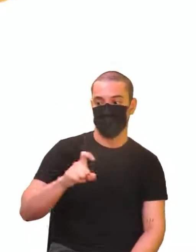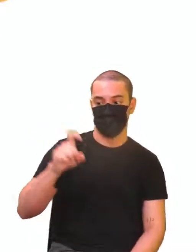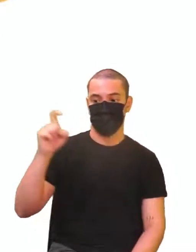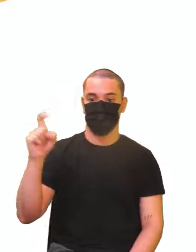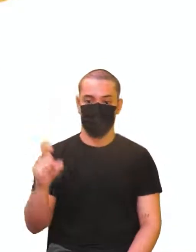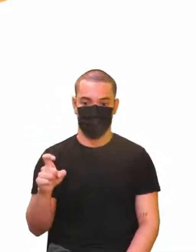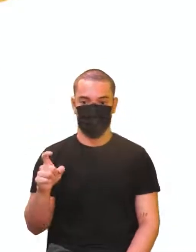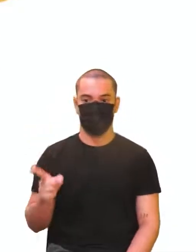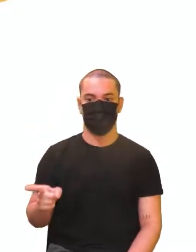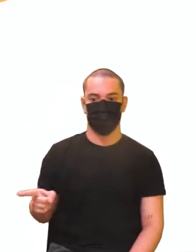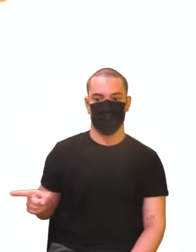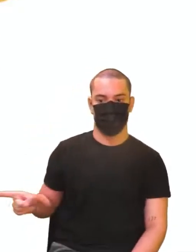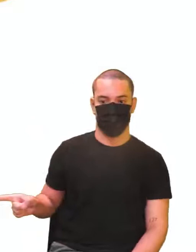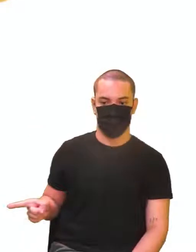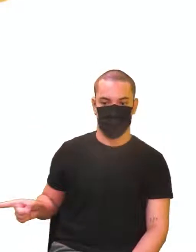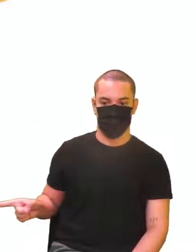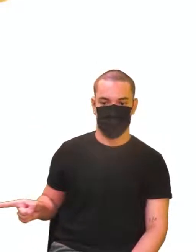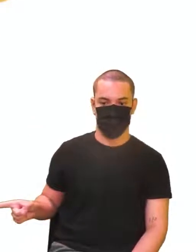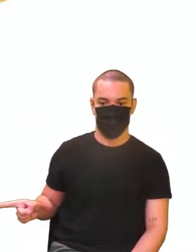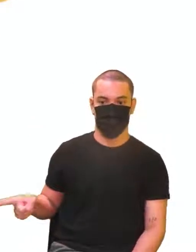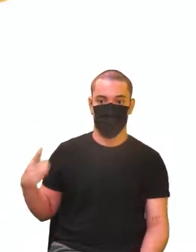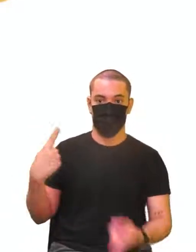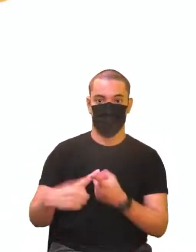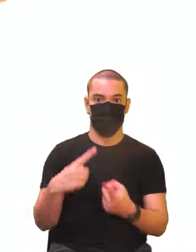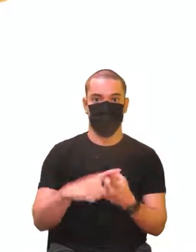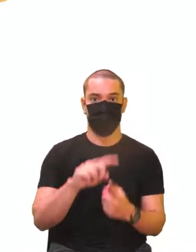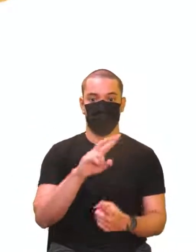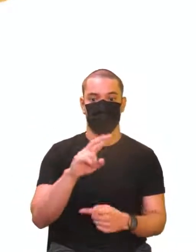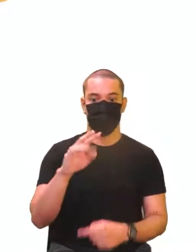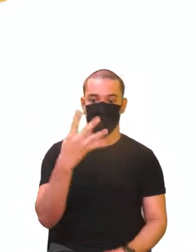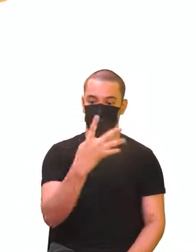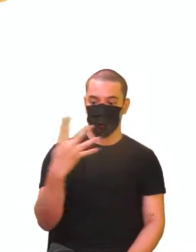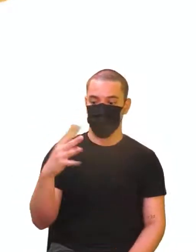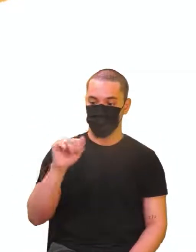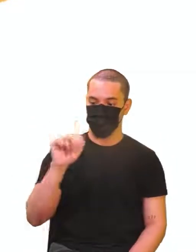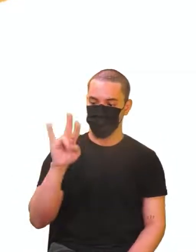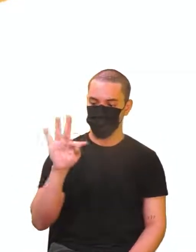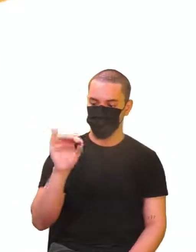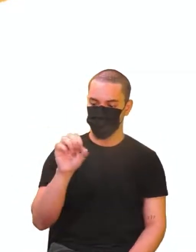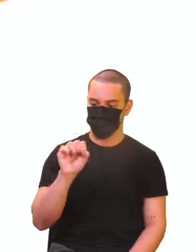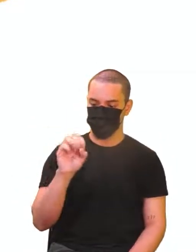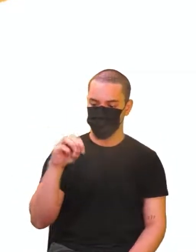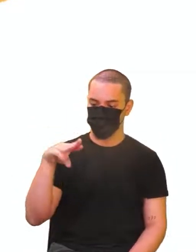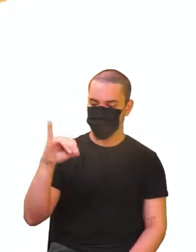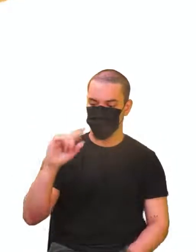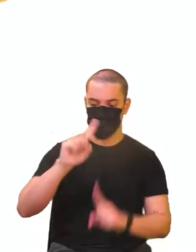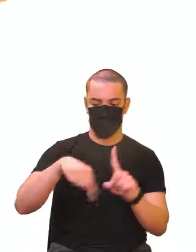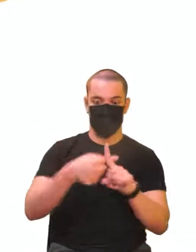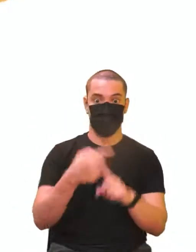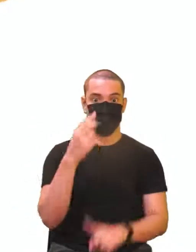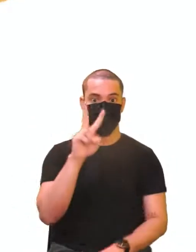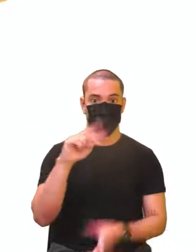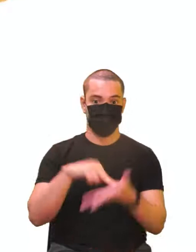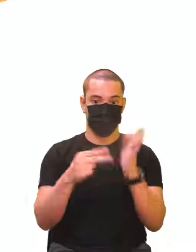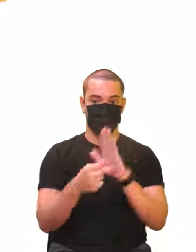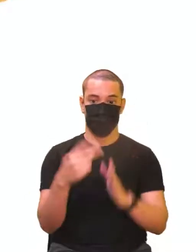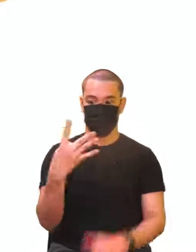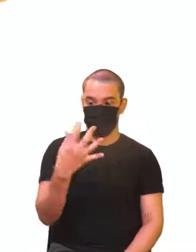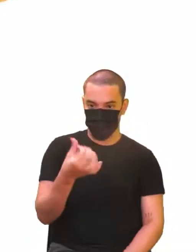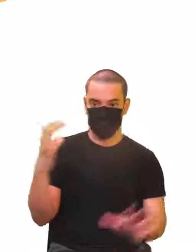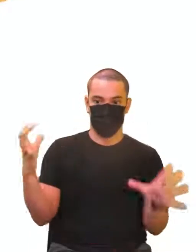44XX. Certo? Porque os 44 são autossômicos, mais os dois vai dar os 46 cromossomos